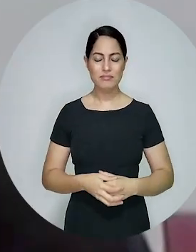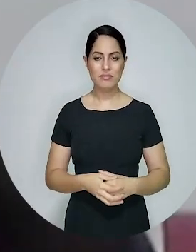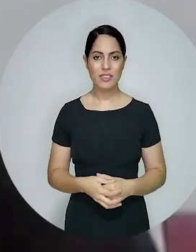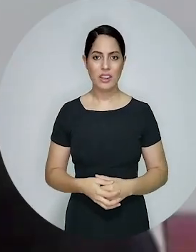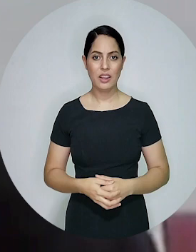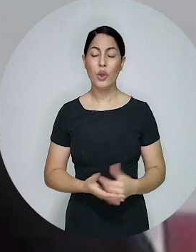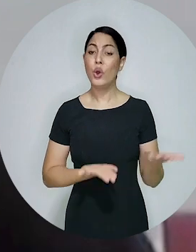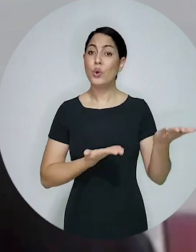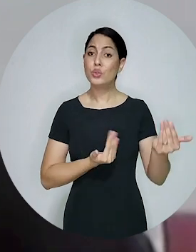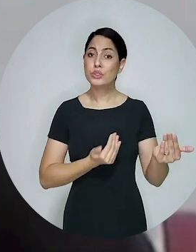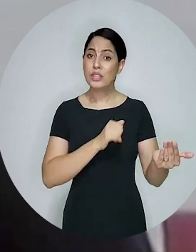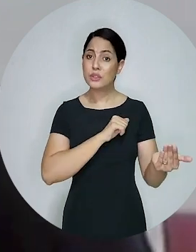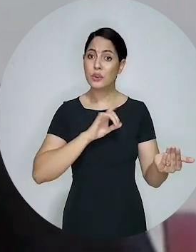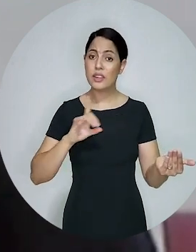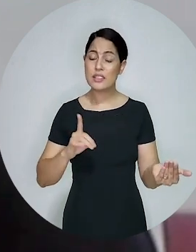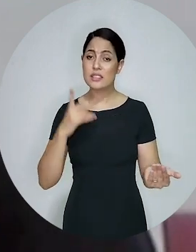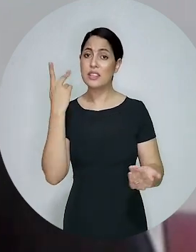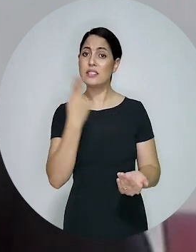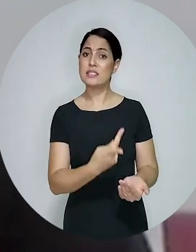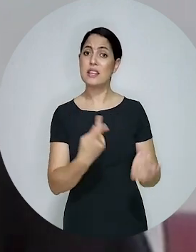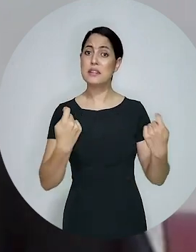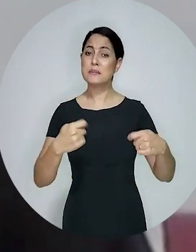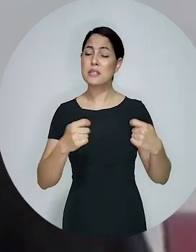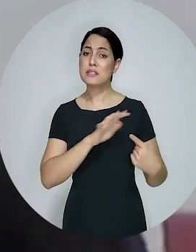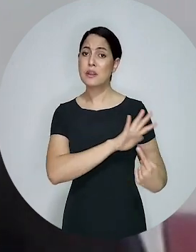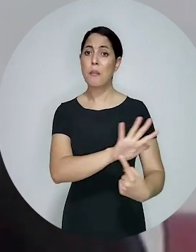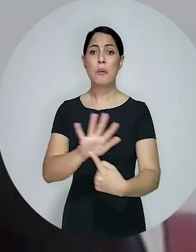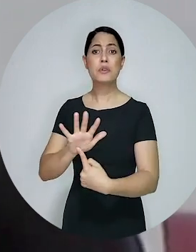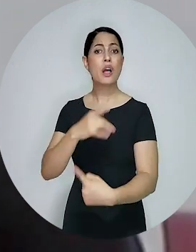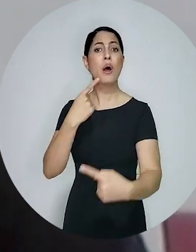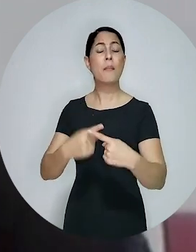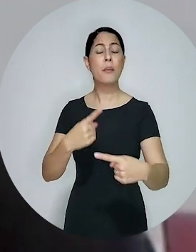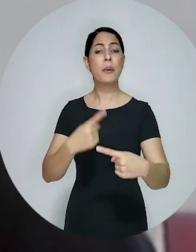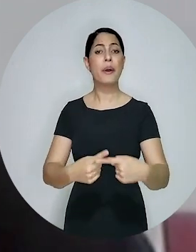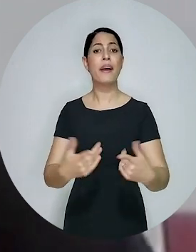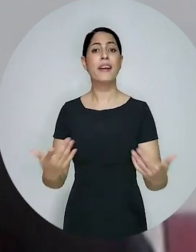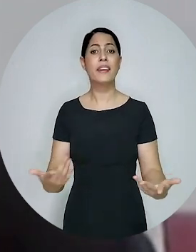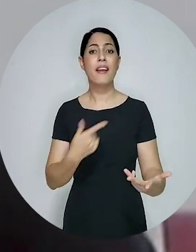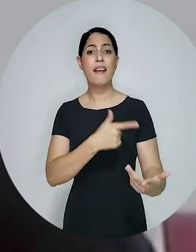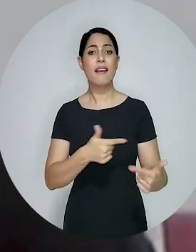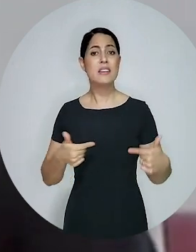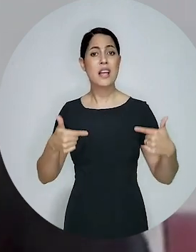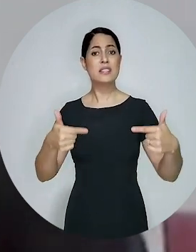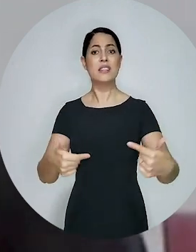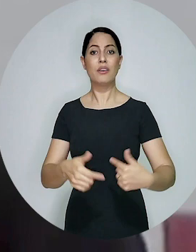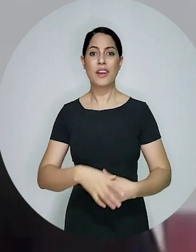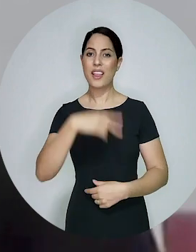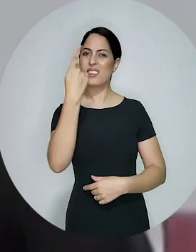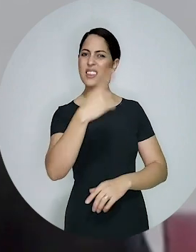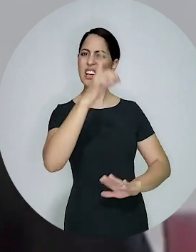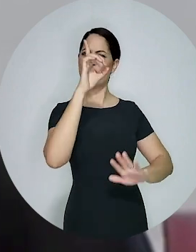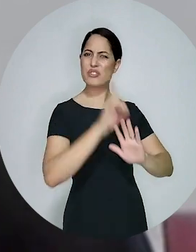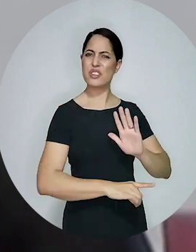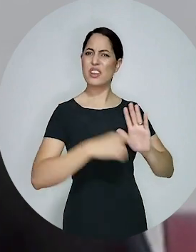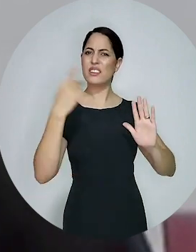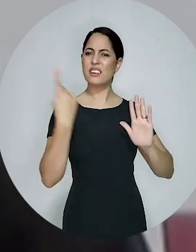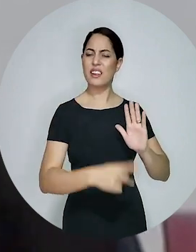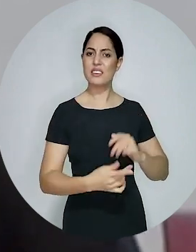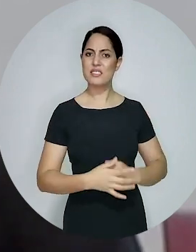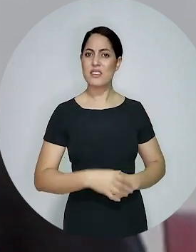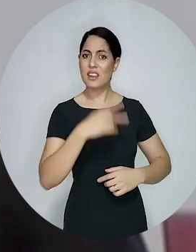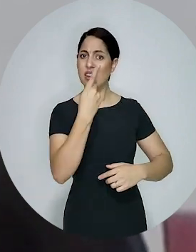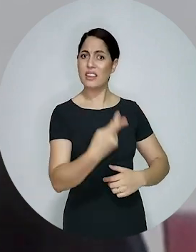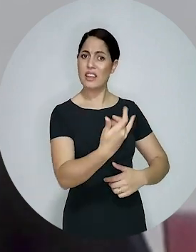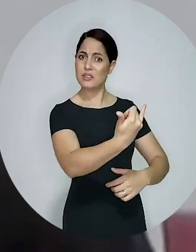vieram mostrar por que eles precisam ter vez e voz. Porque o direito é deles. E